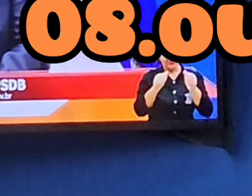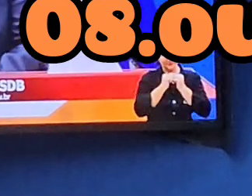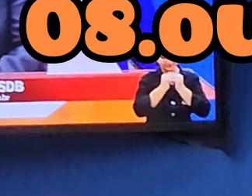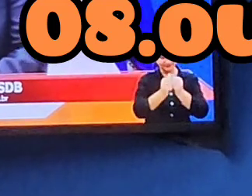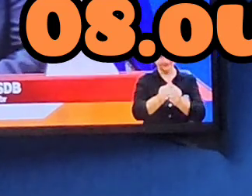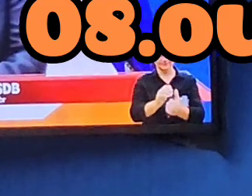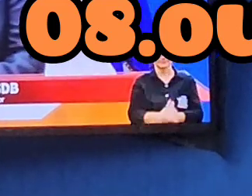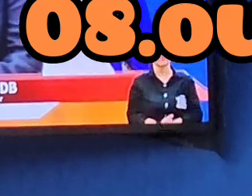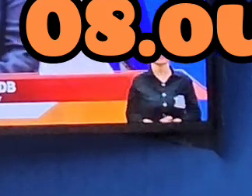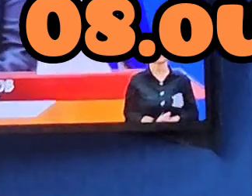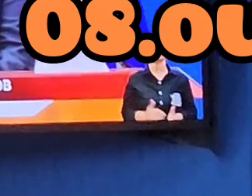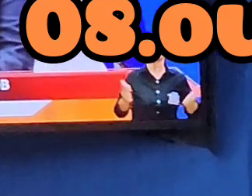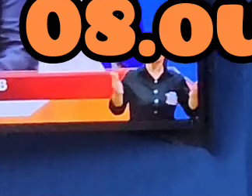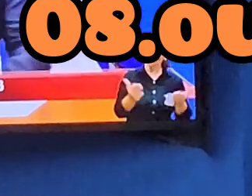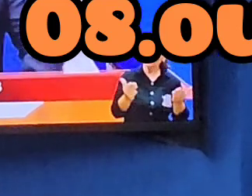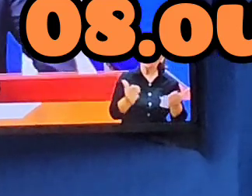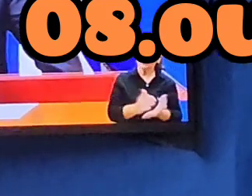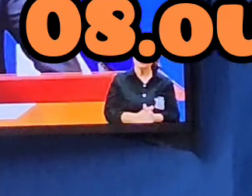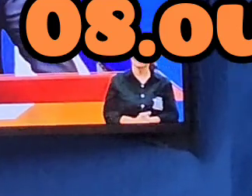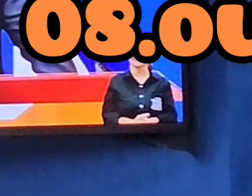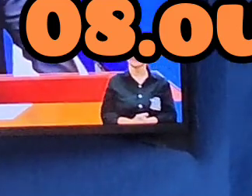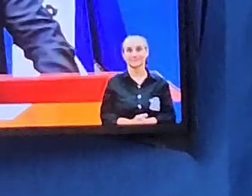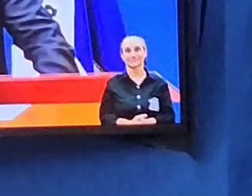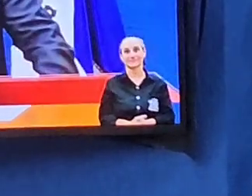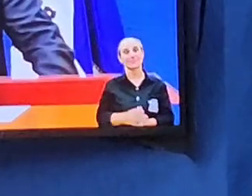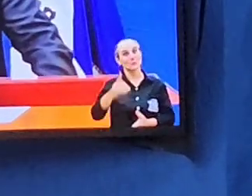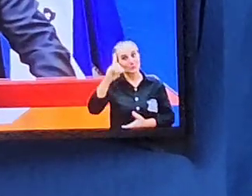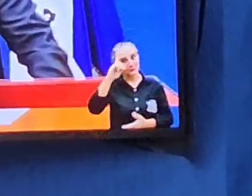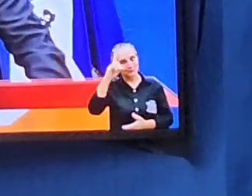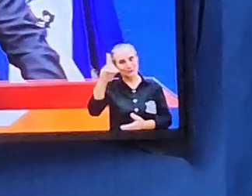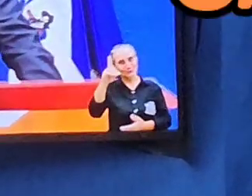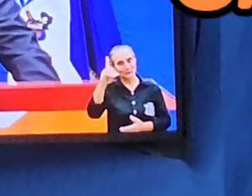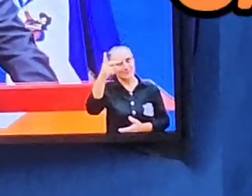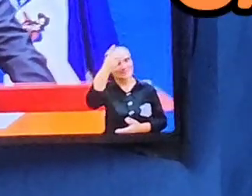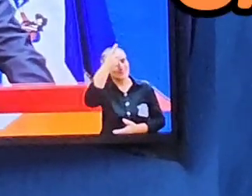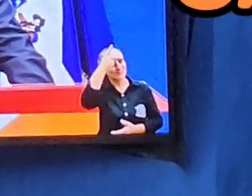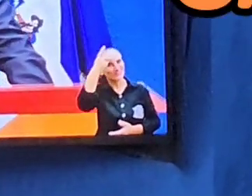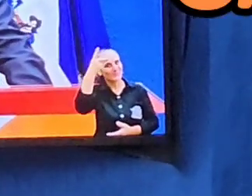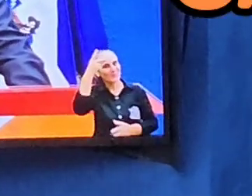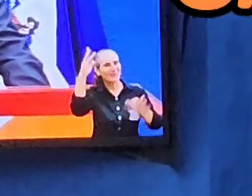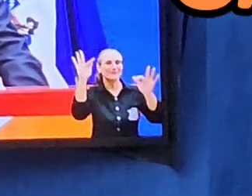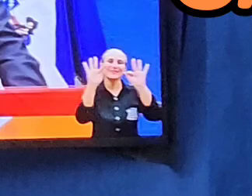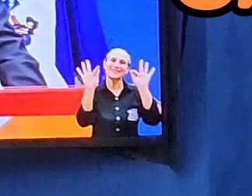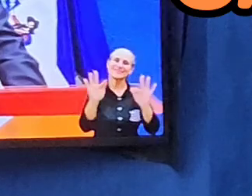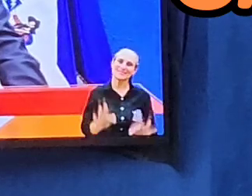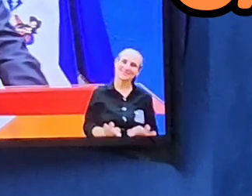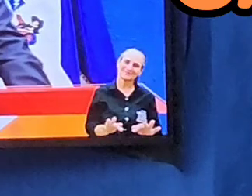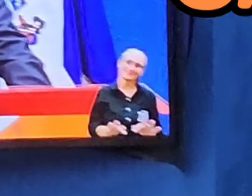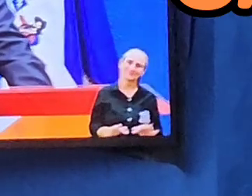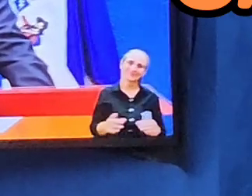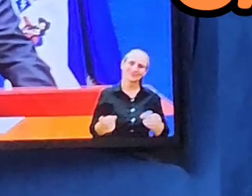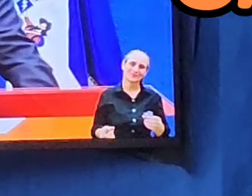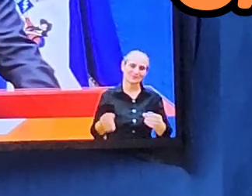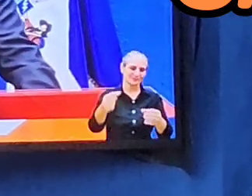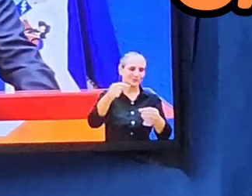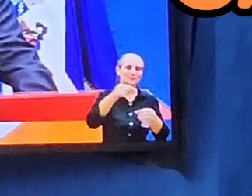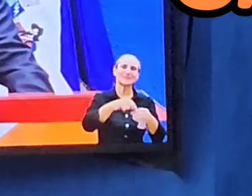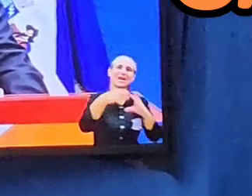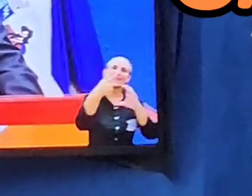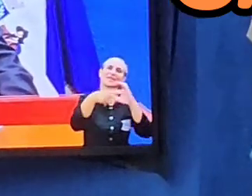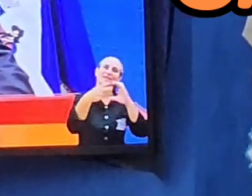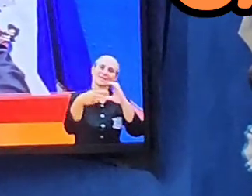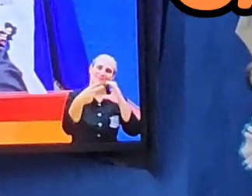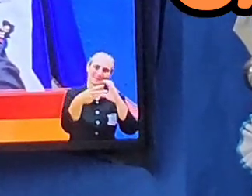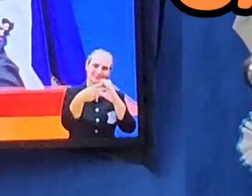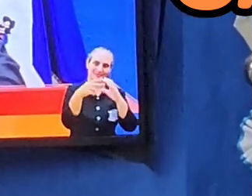acompanham. Hoje, um dia pessoal muito feliz, né? Está retornando aqui à Câmara,